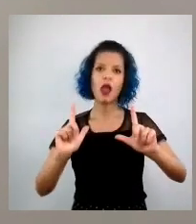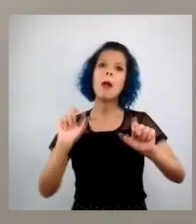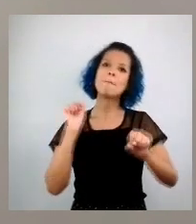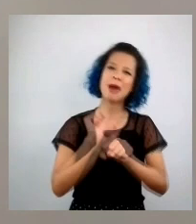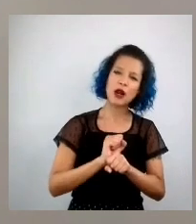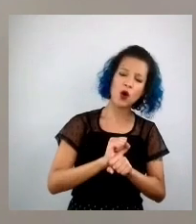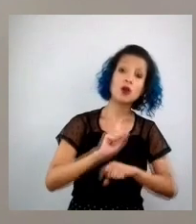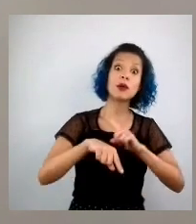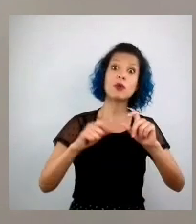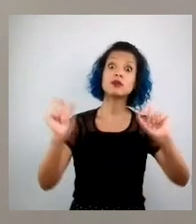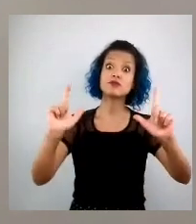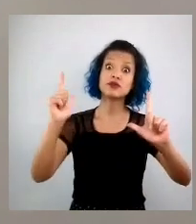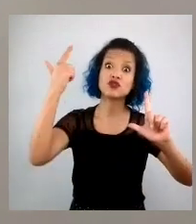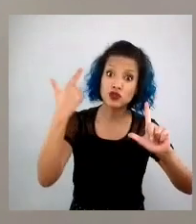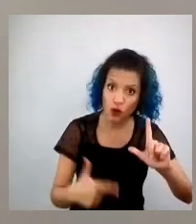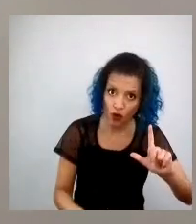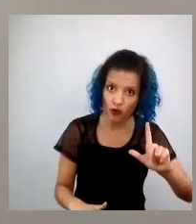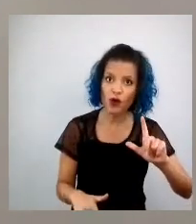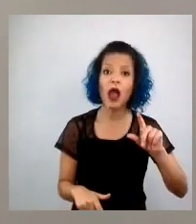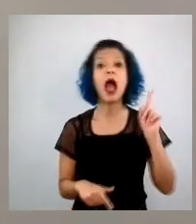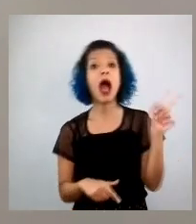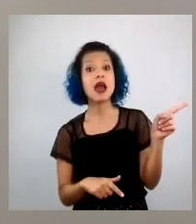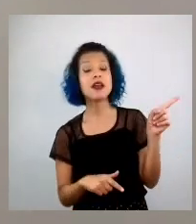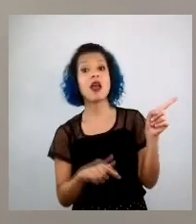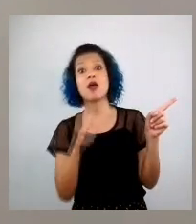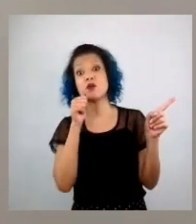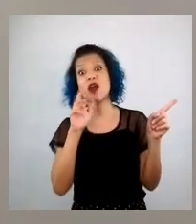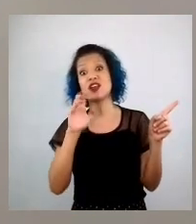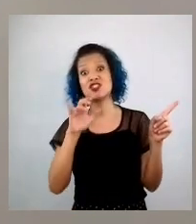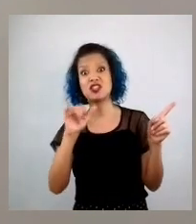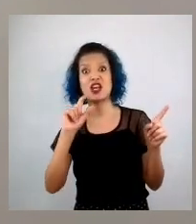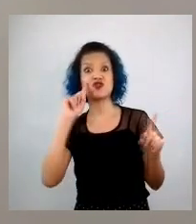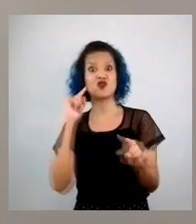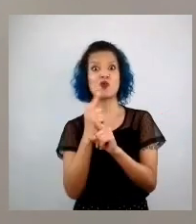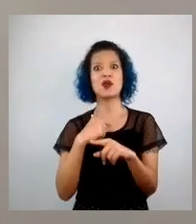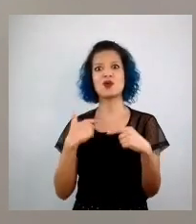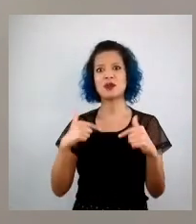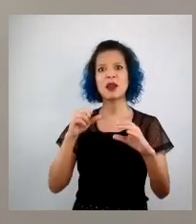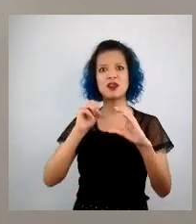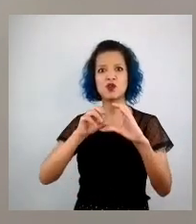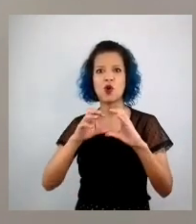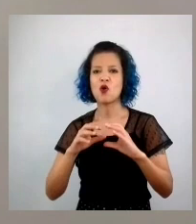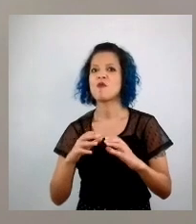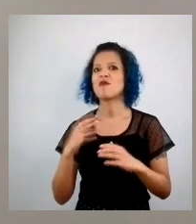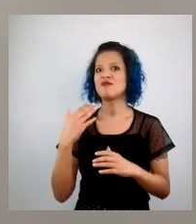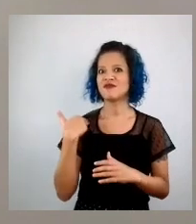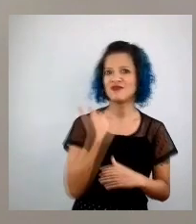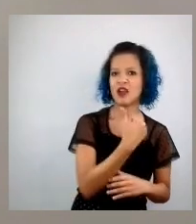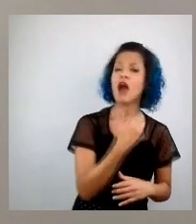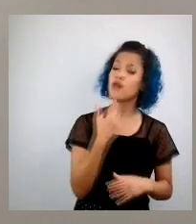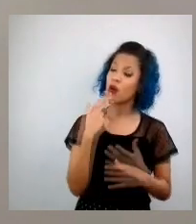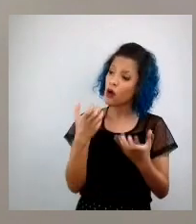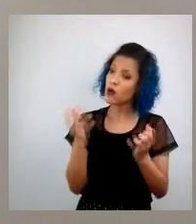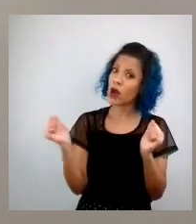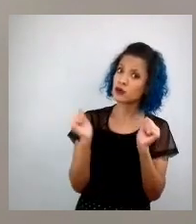descobriu que eu estava trabalhando lá, que tinha dado certo, ela me indicar e tal. E ela falou, não, quero que você venha trabalhar comigo. Aí eu comecei a